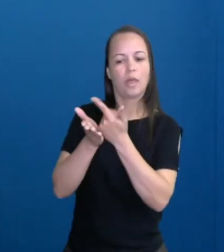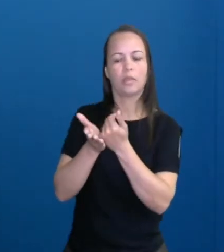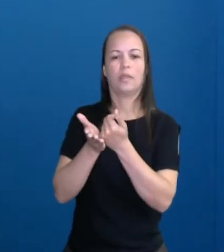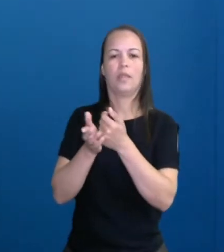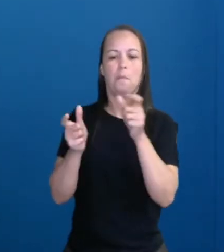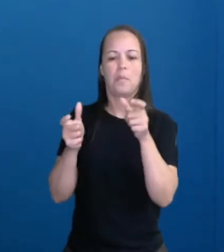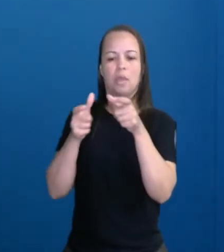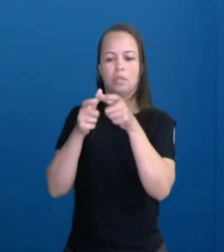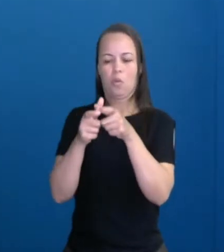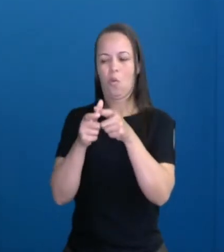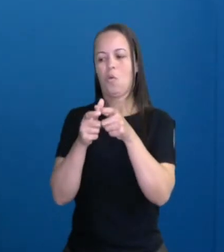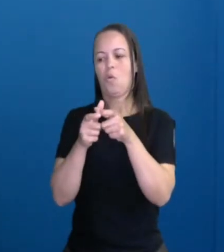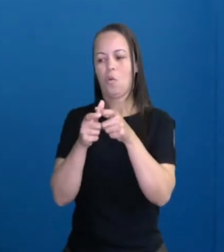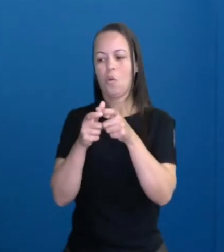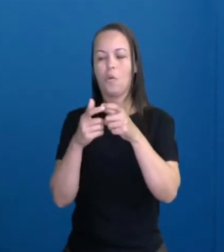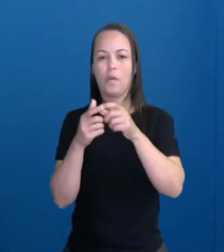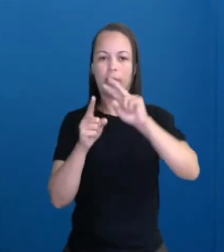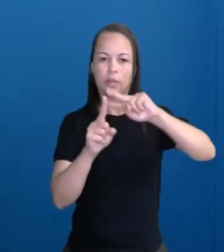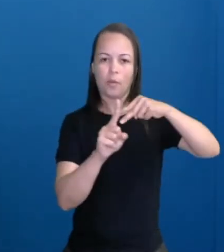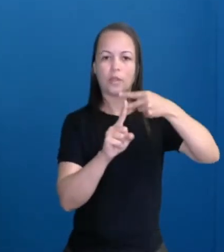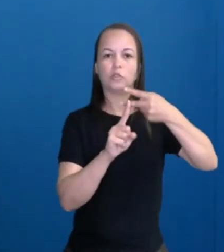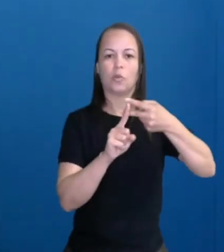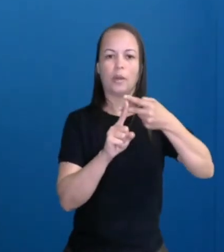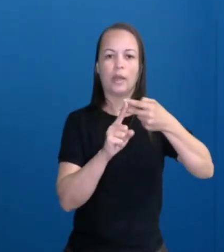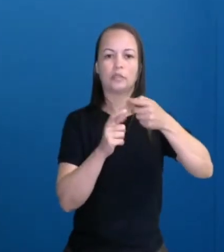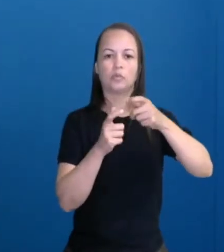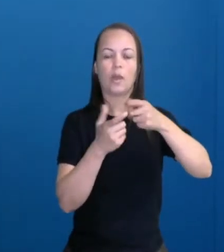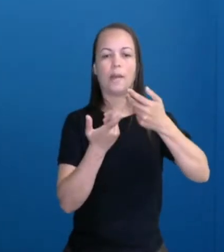maior. 1 sobre 2, né? Não significa metade?